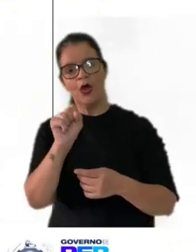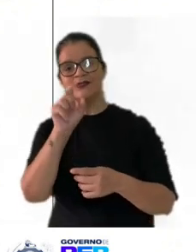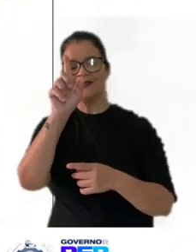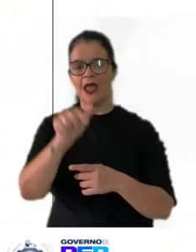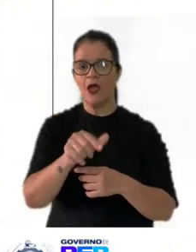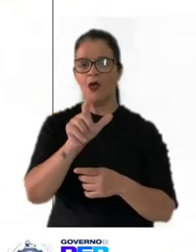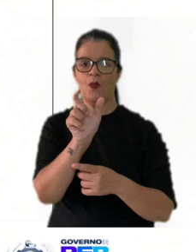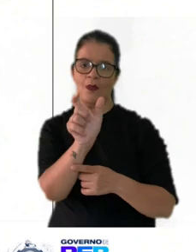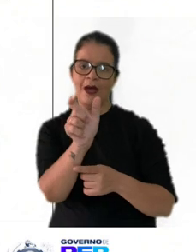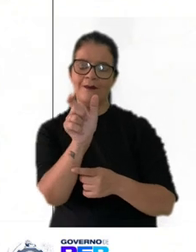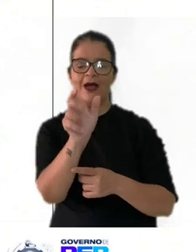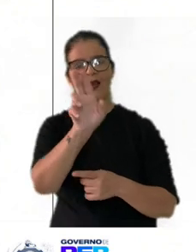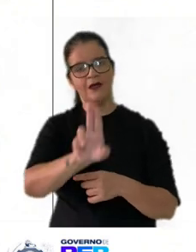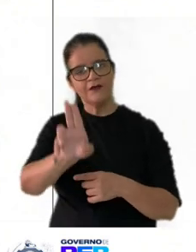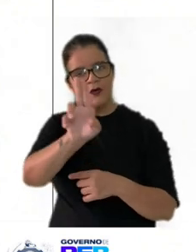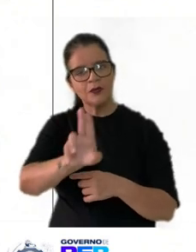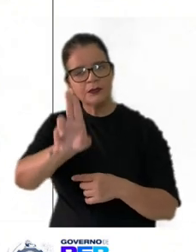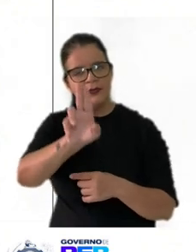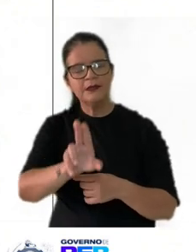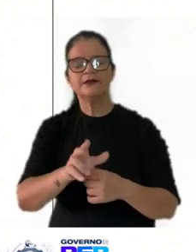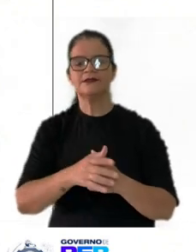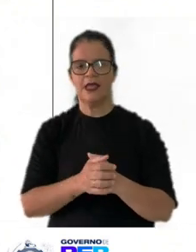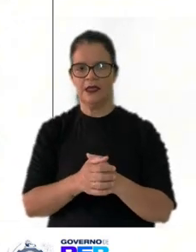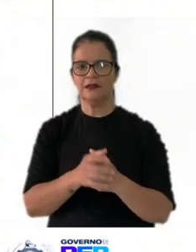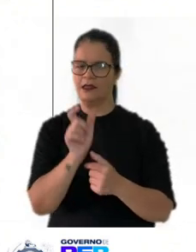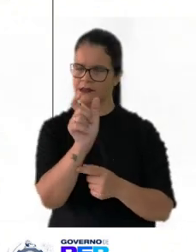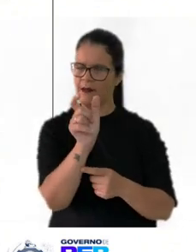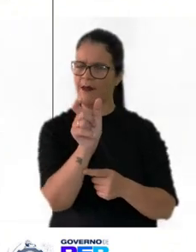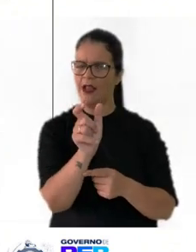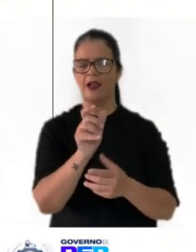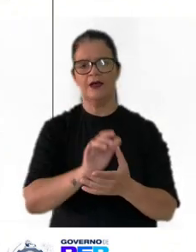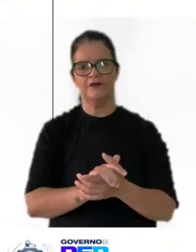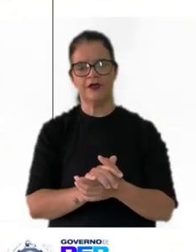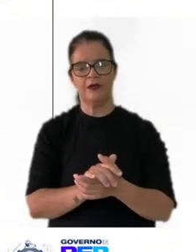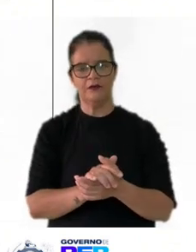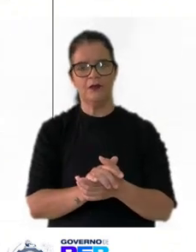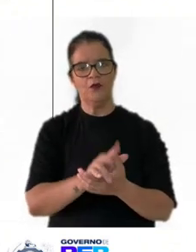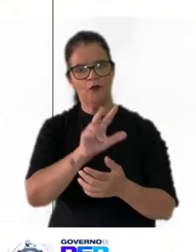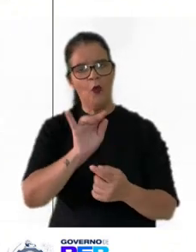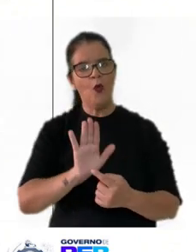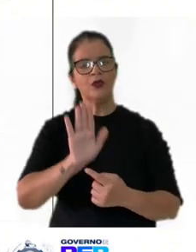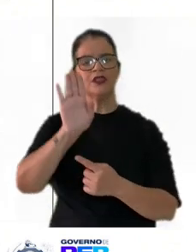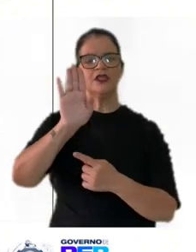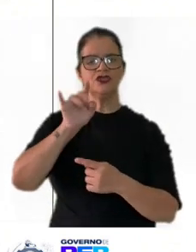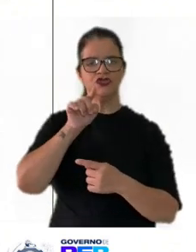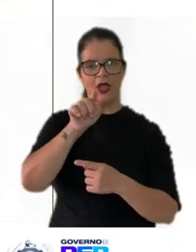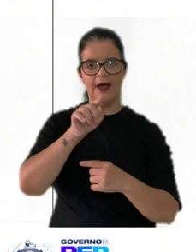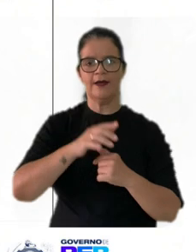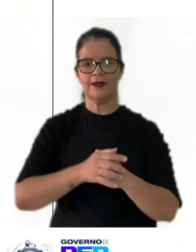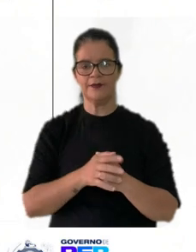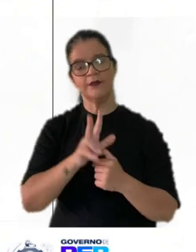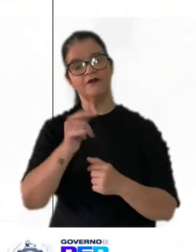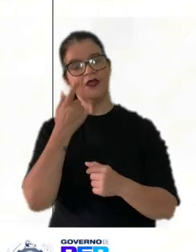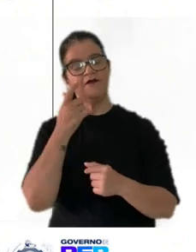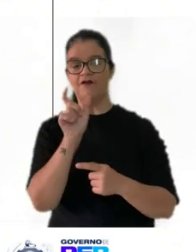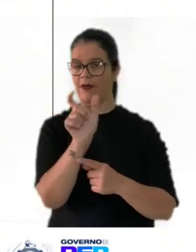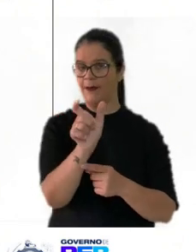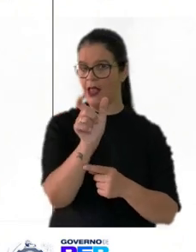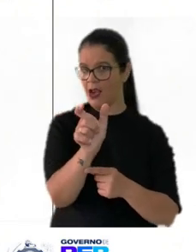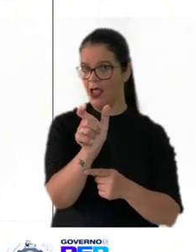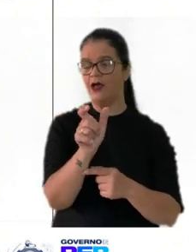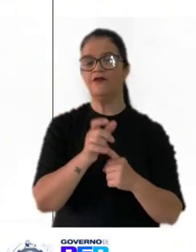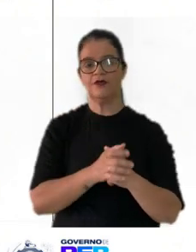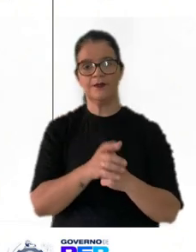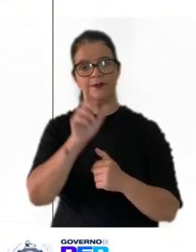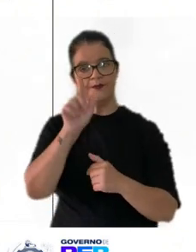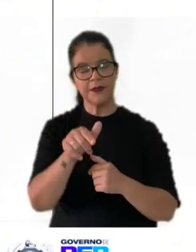utilizada vou colocar aqui em destaque pra vocês e aí você vai ver que a palavra boss é uma palavra que a gente